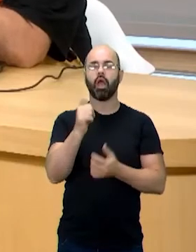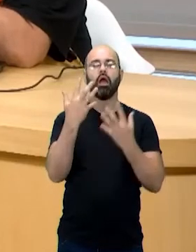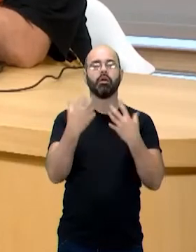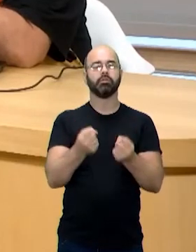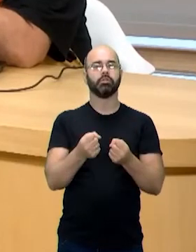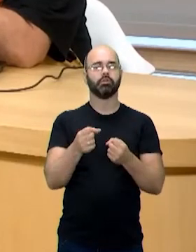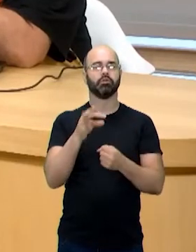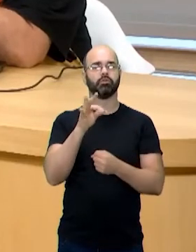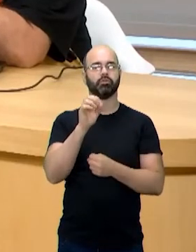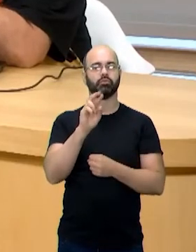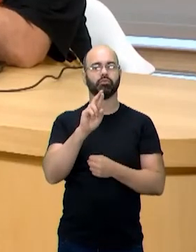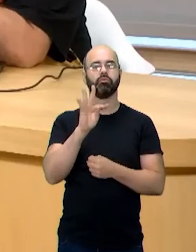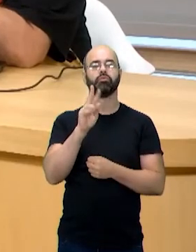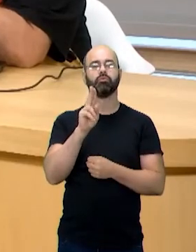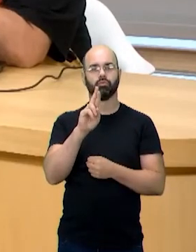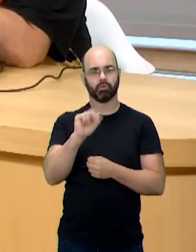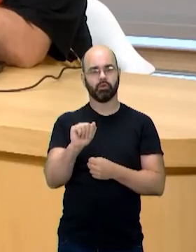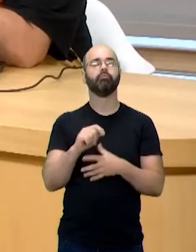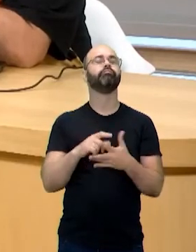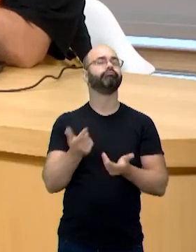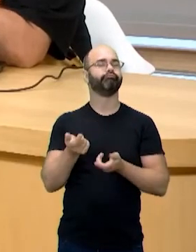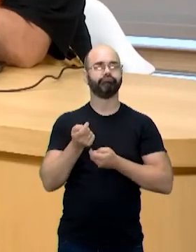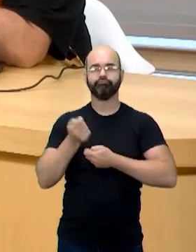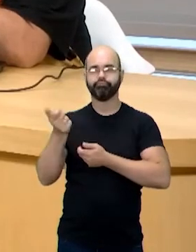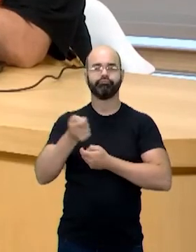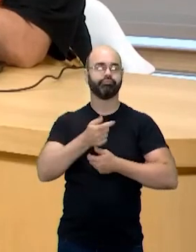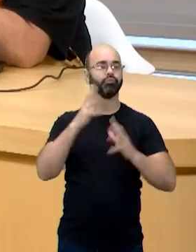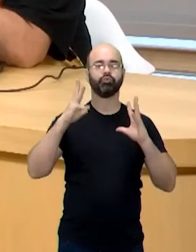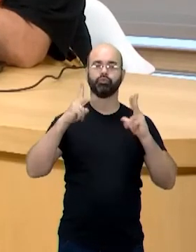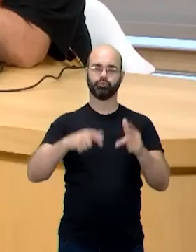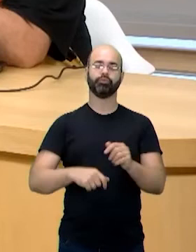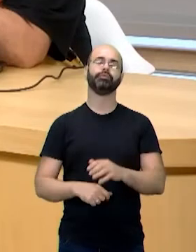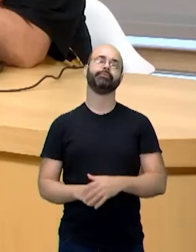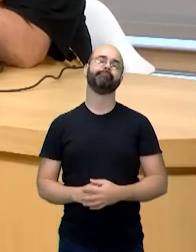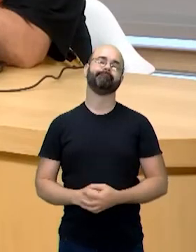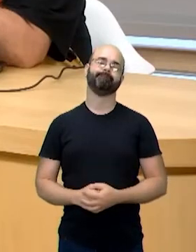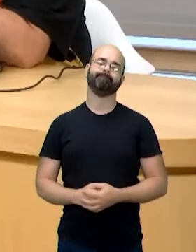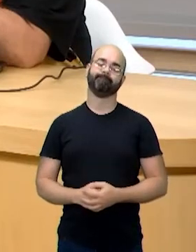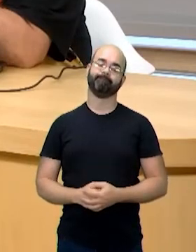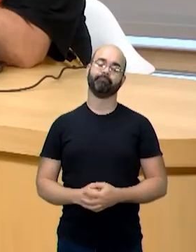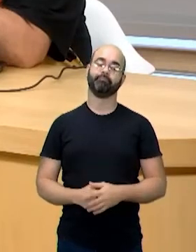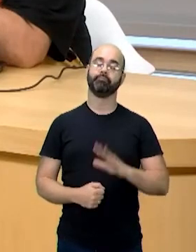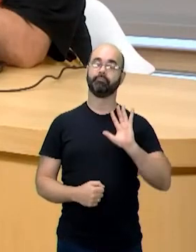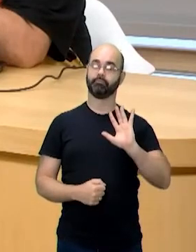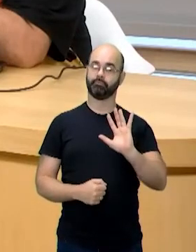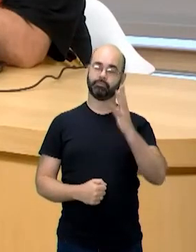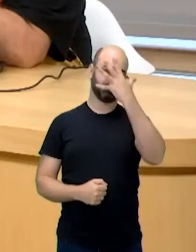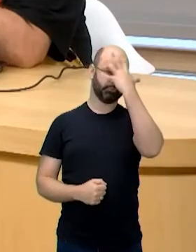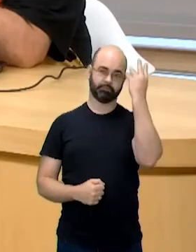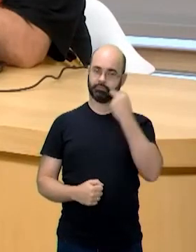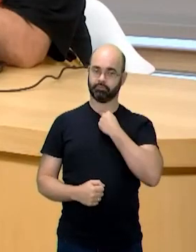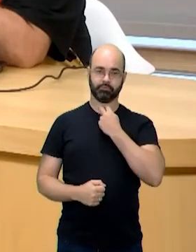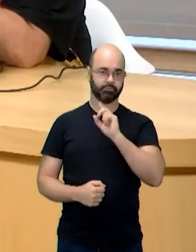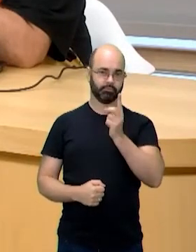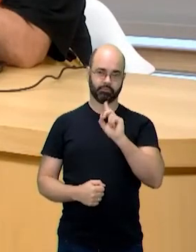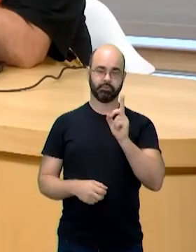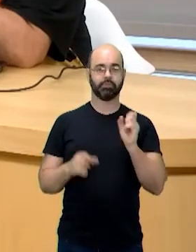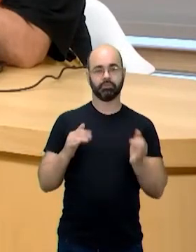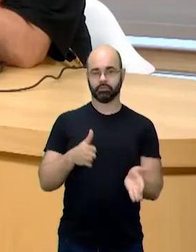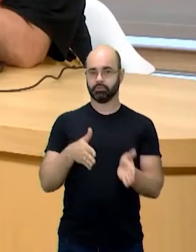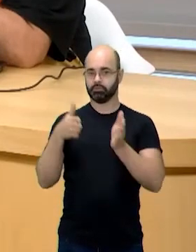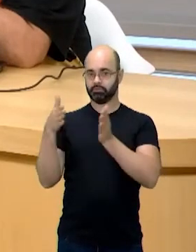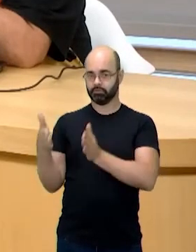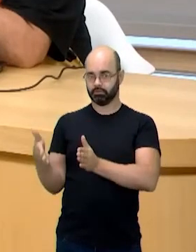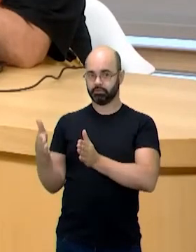foram perdoados, na verdade. Os 2 lados foram perdoados. Agora, a gente não pode esquecer que se de um lado acontece